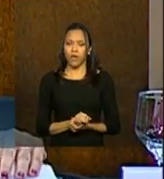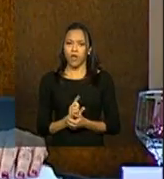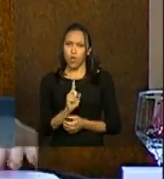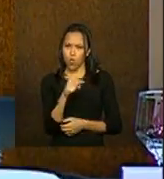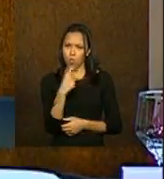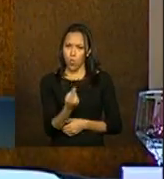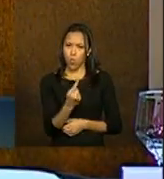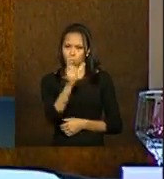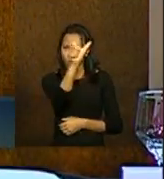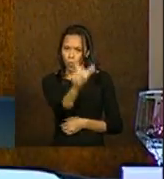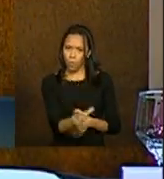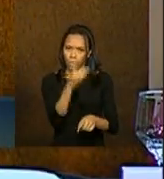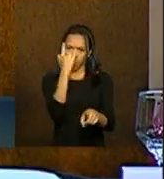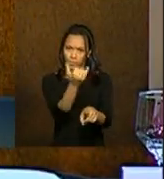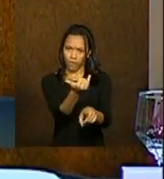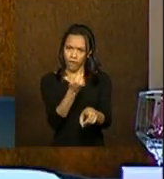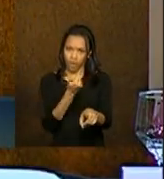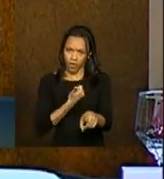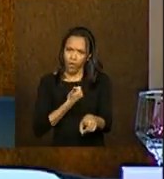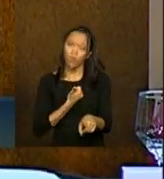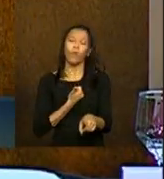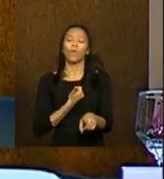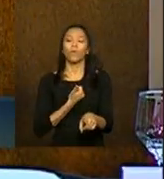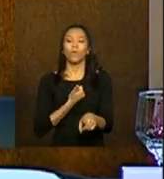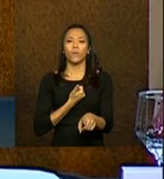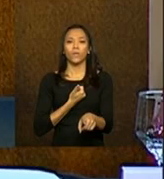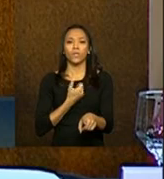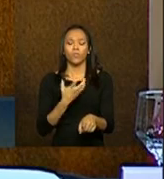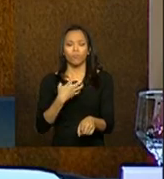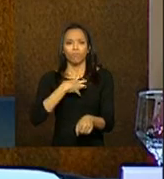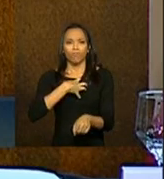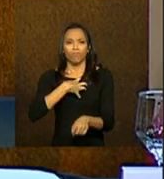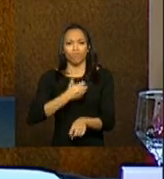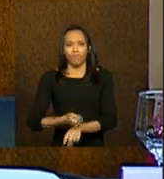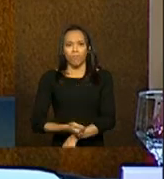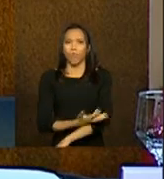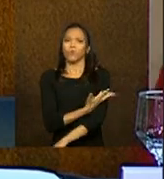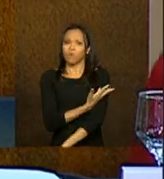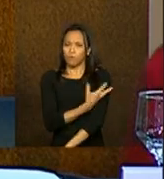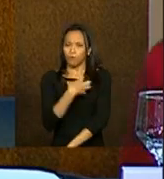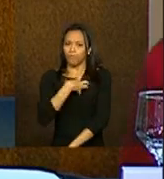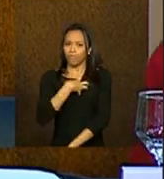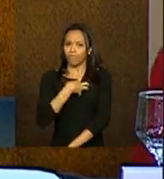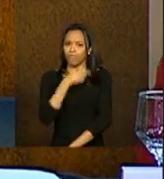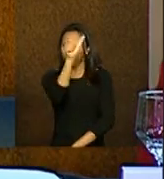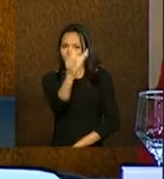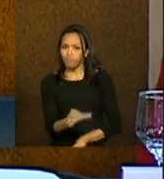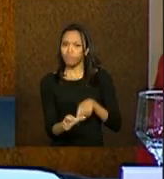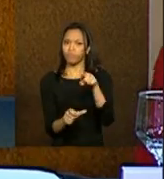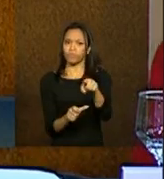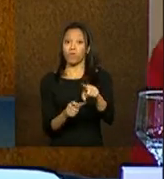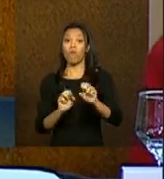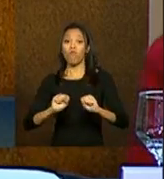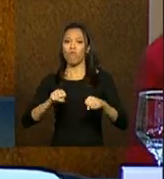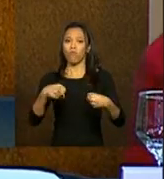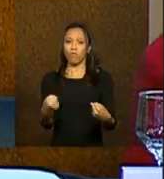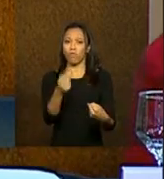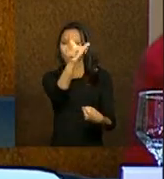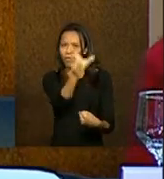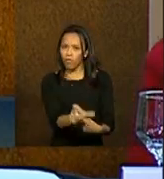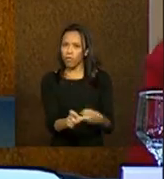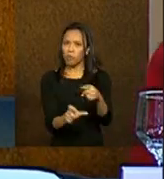das falas de uma das lideranças é para mim me emocionou demais, exatamente pela força